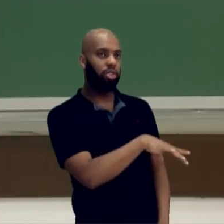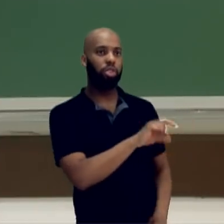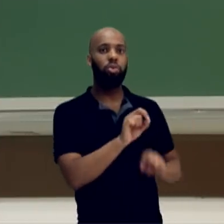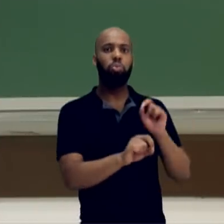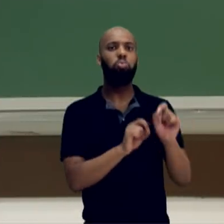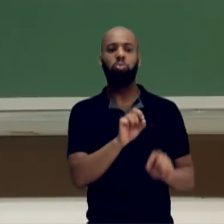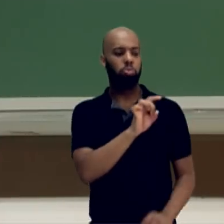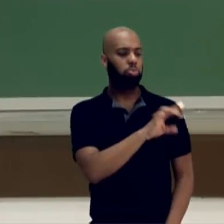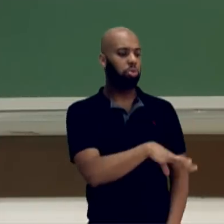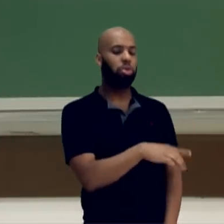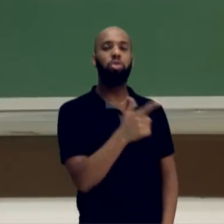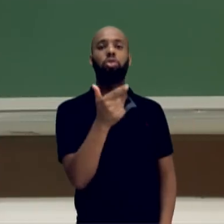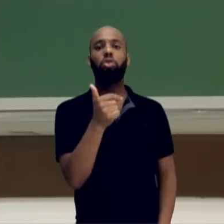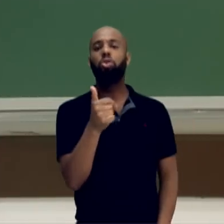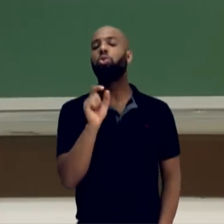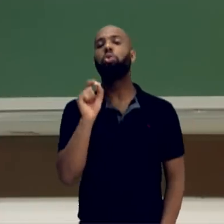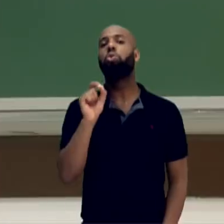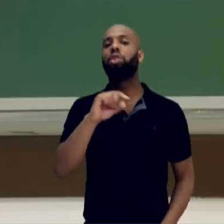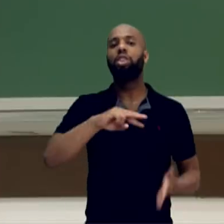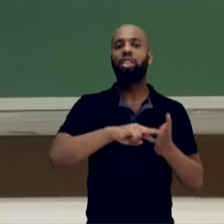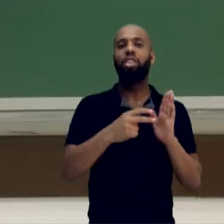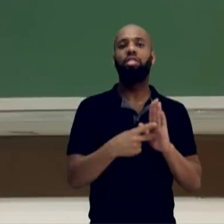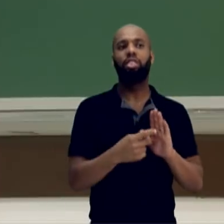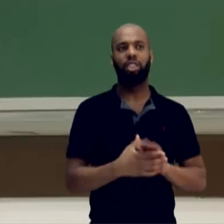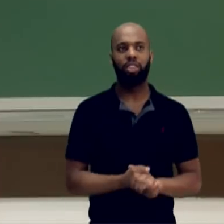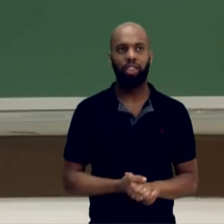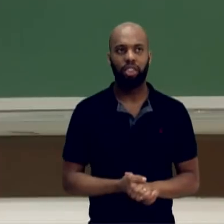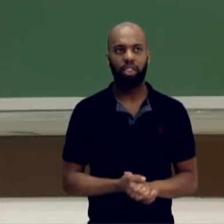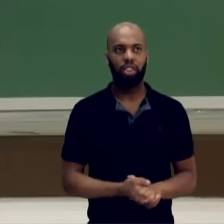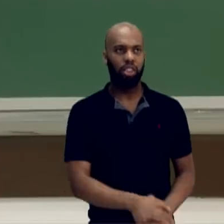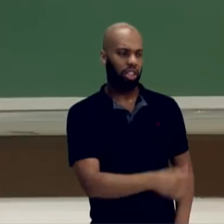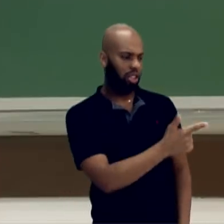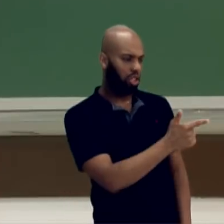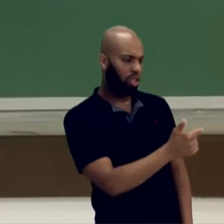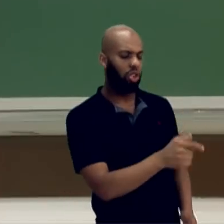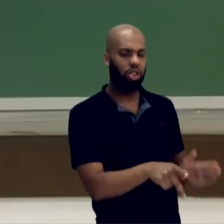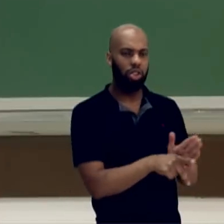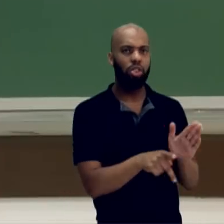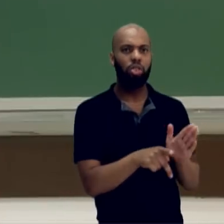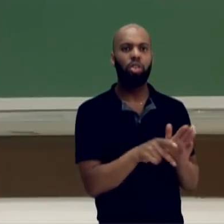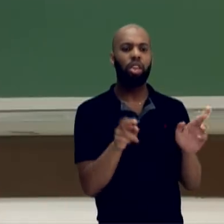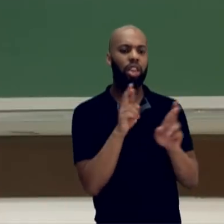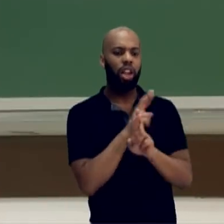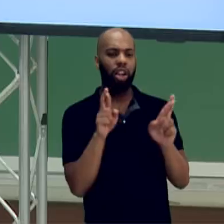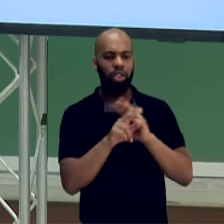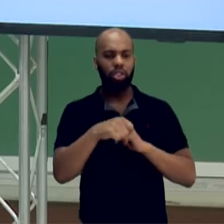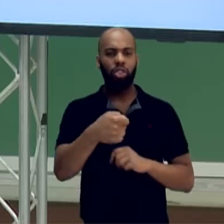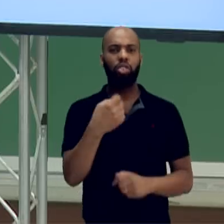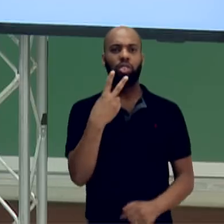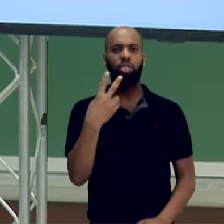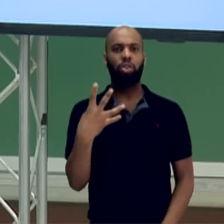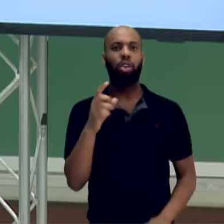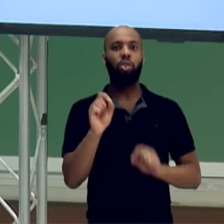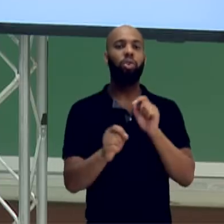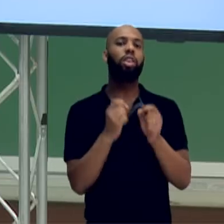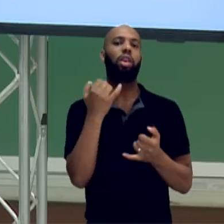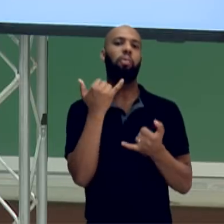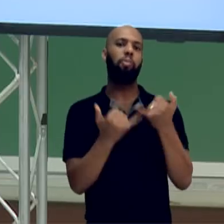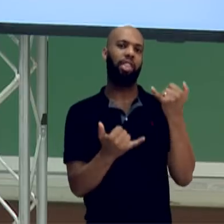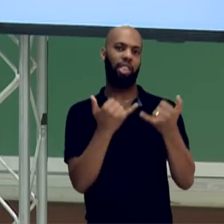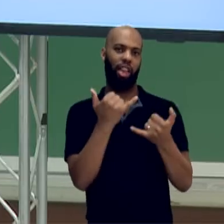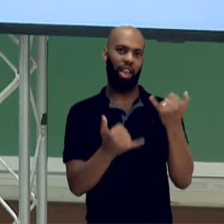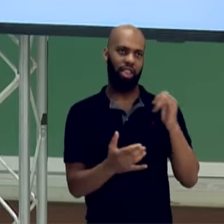deu 12. O que o 12 é em relação ao 24? Exatamente a